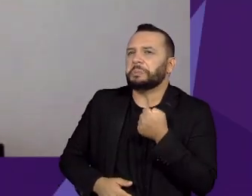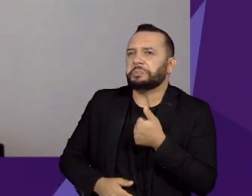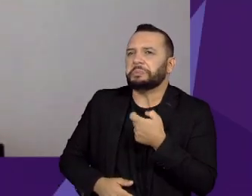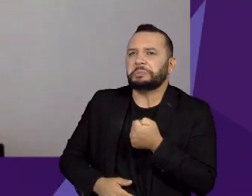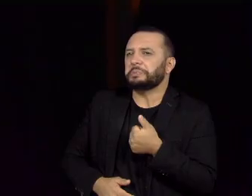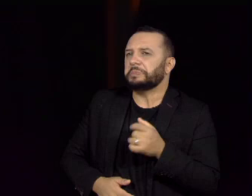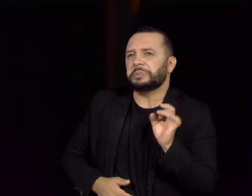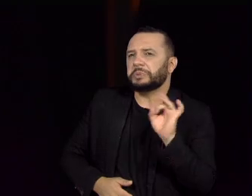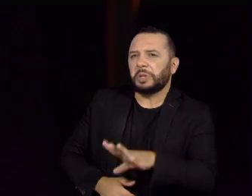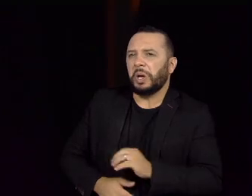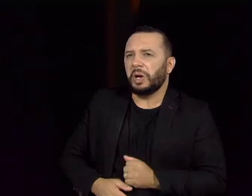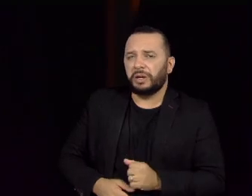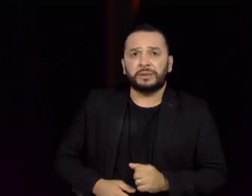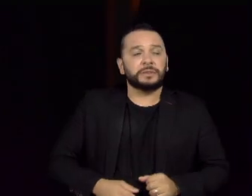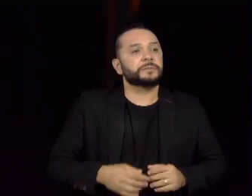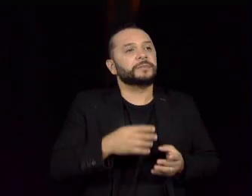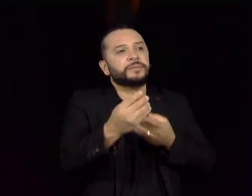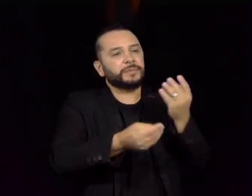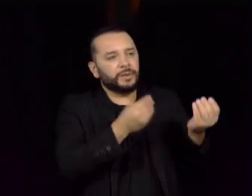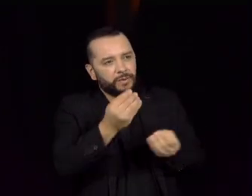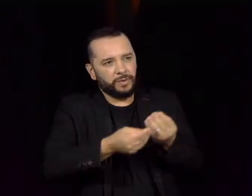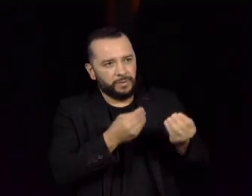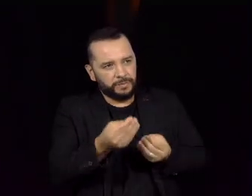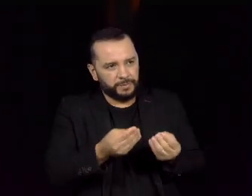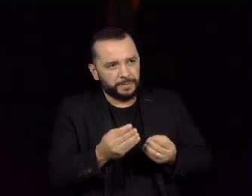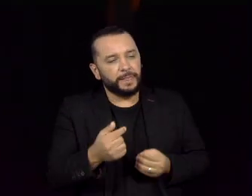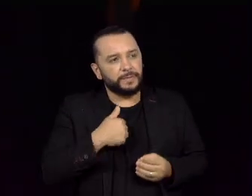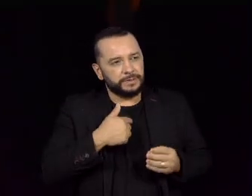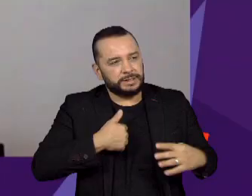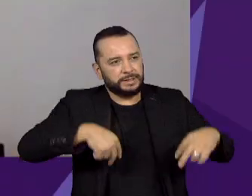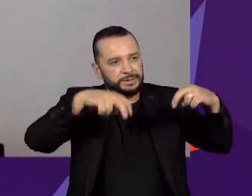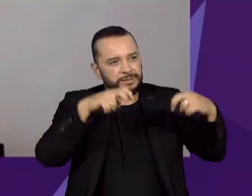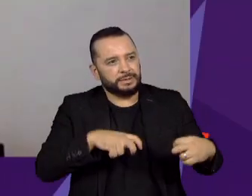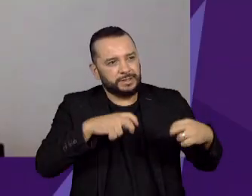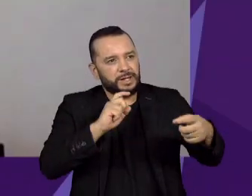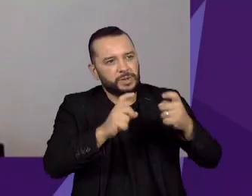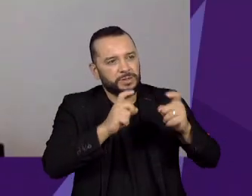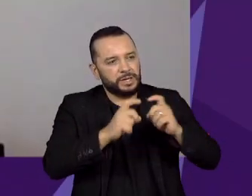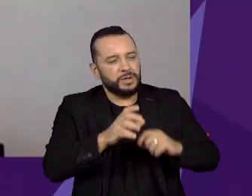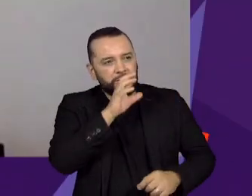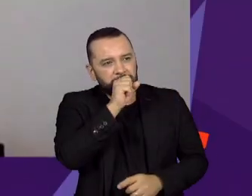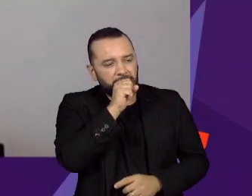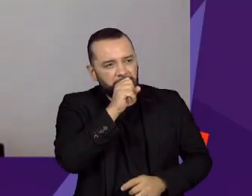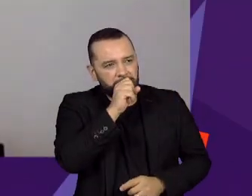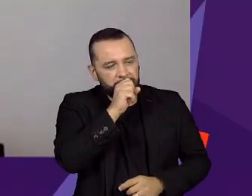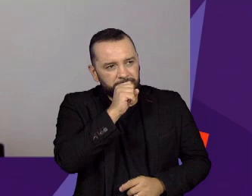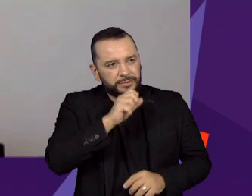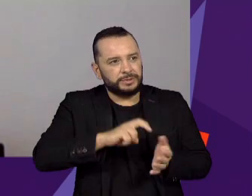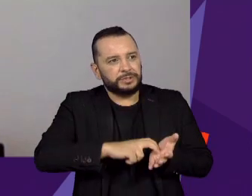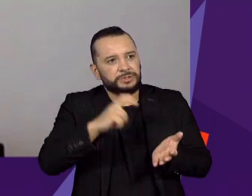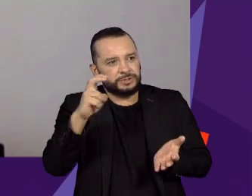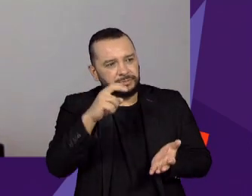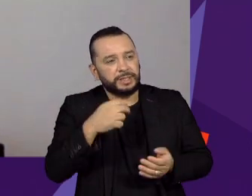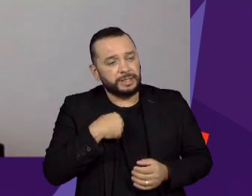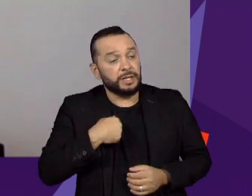casinha. Como que foi a reação nesse sábado de manhã? Ele